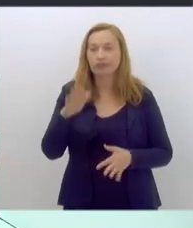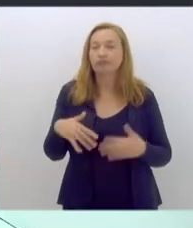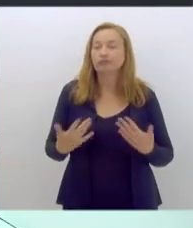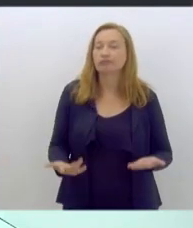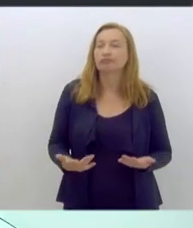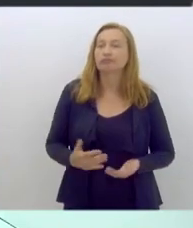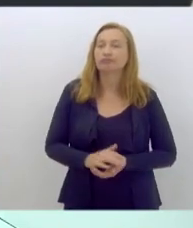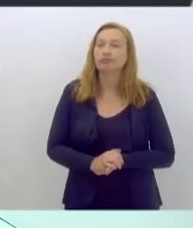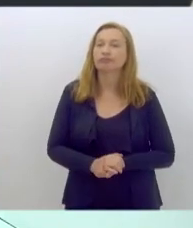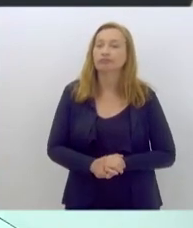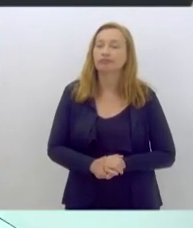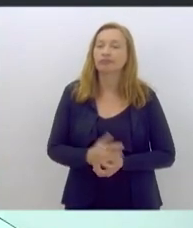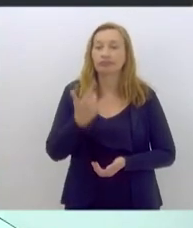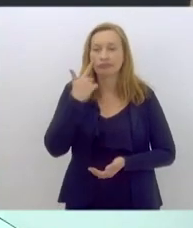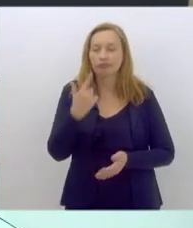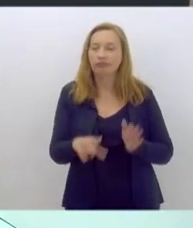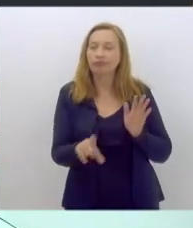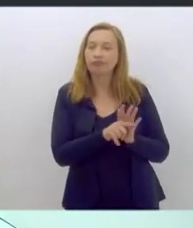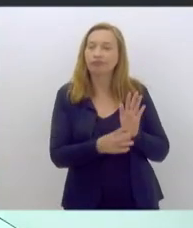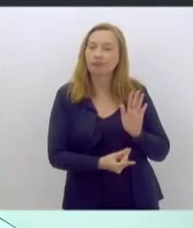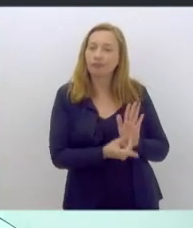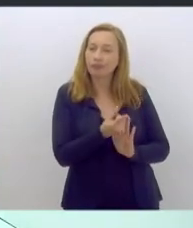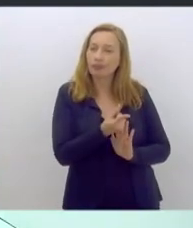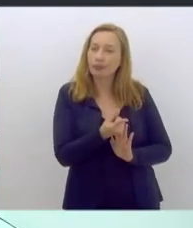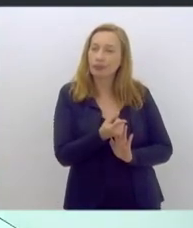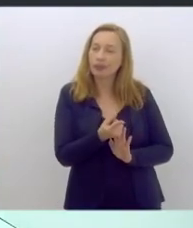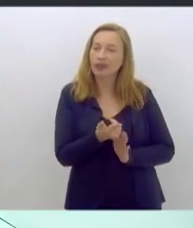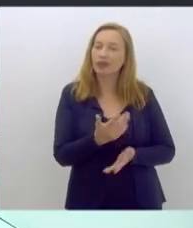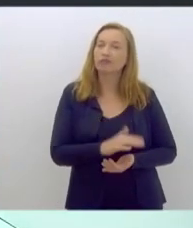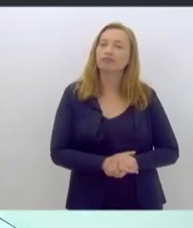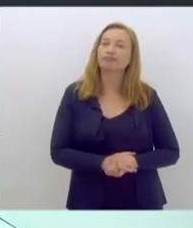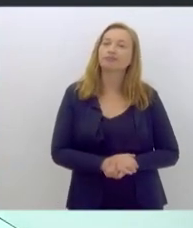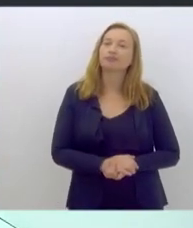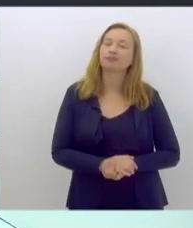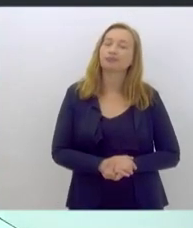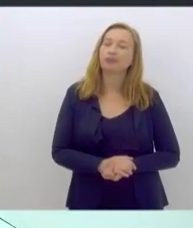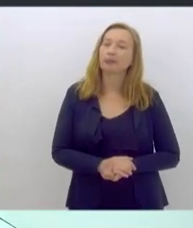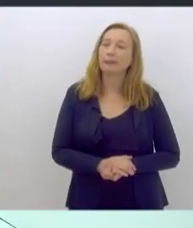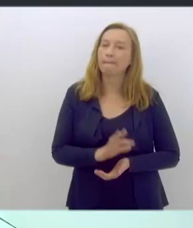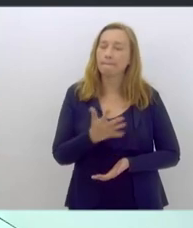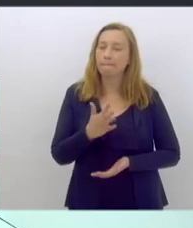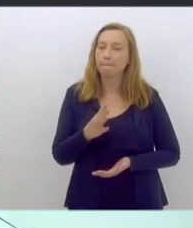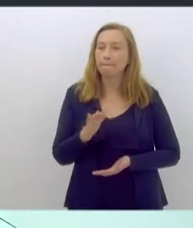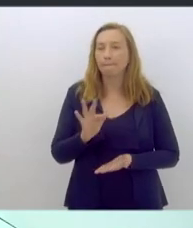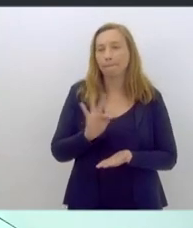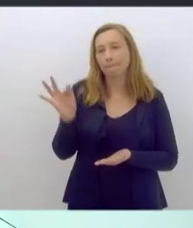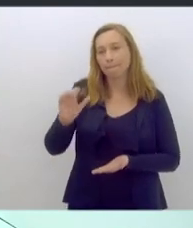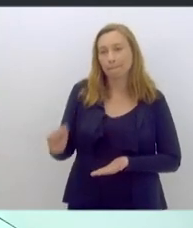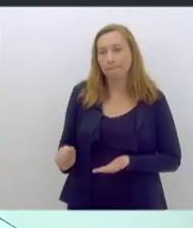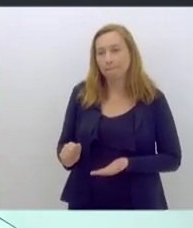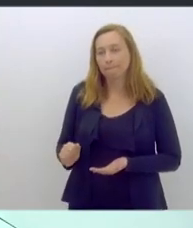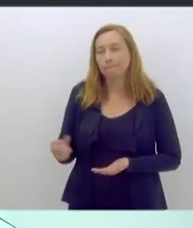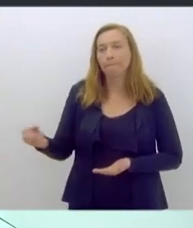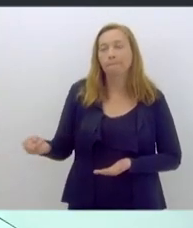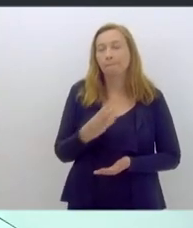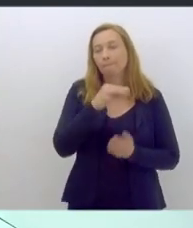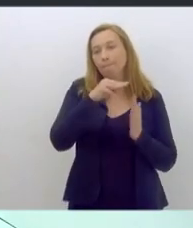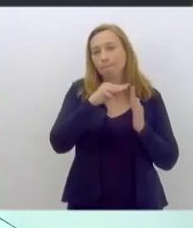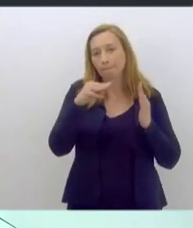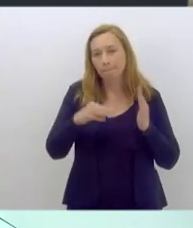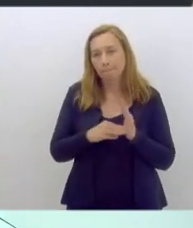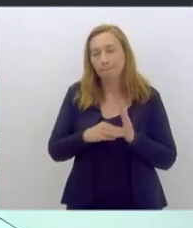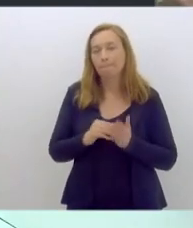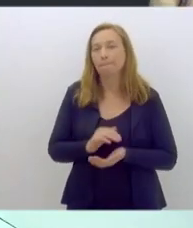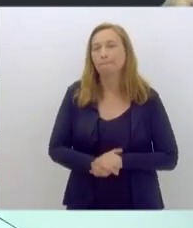pega a lua e ver a estimativa que a fazenda colocou com a nova metodologia